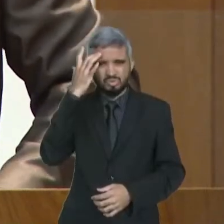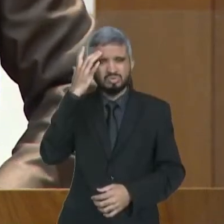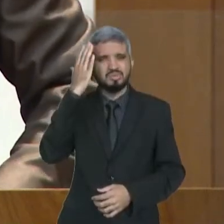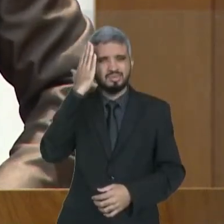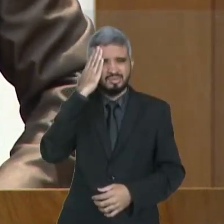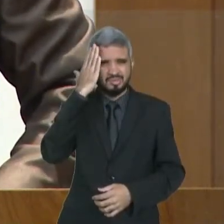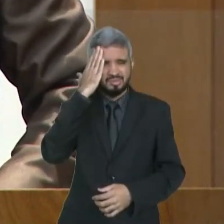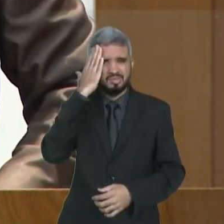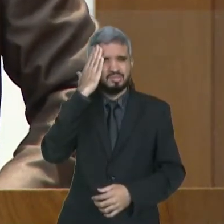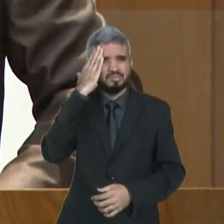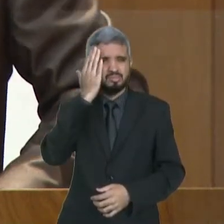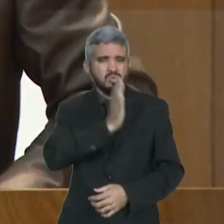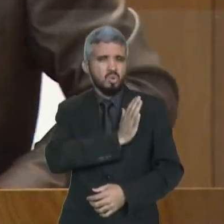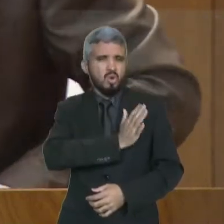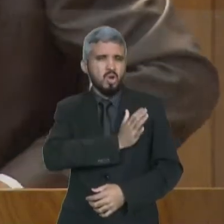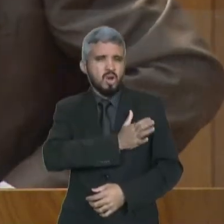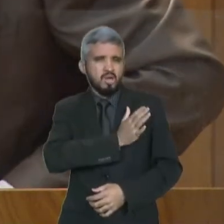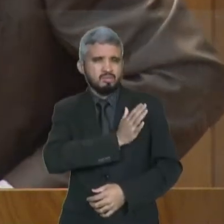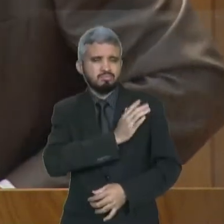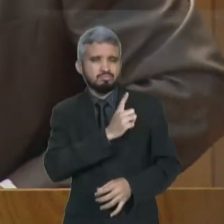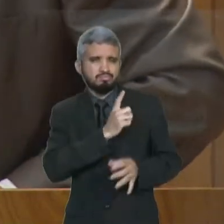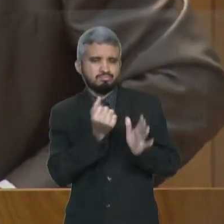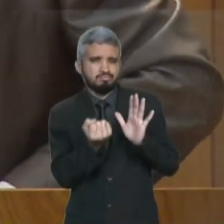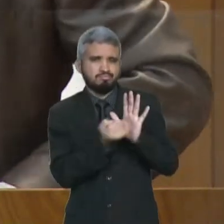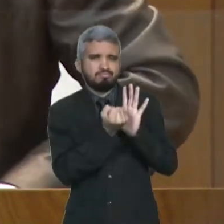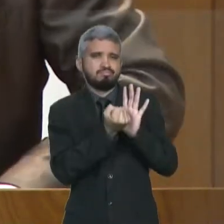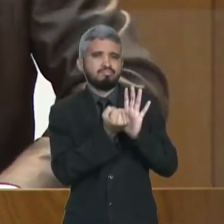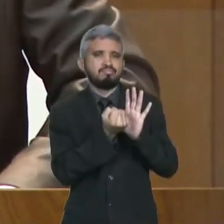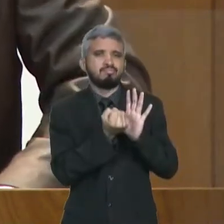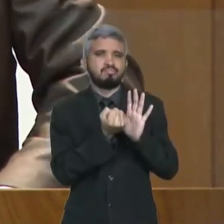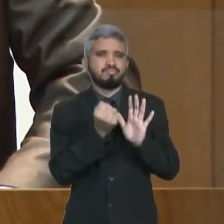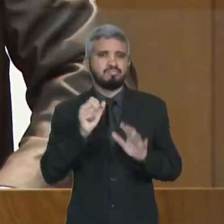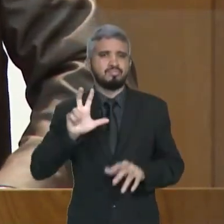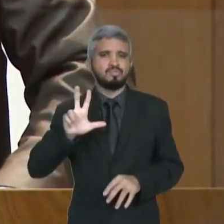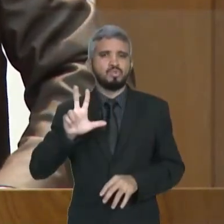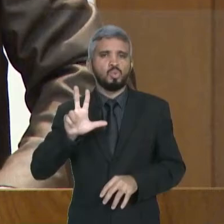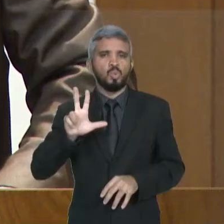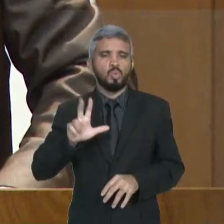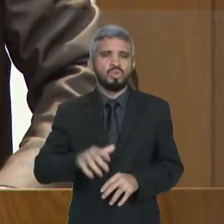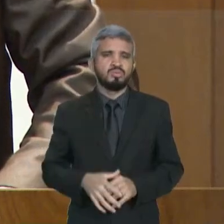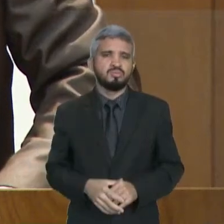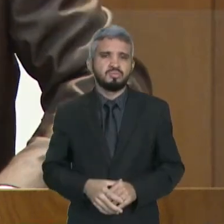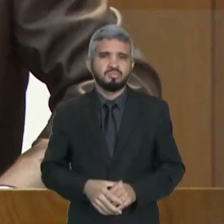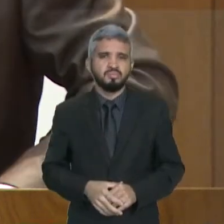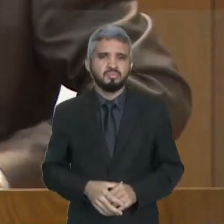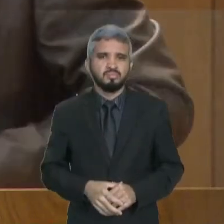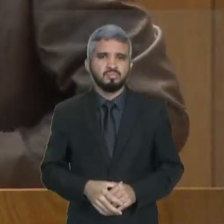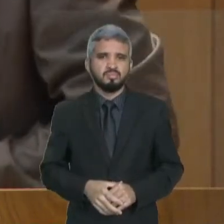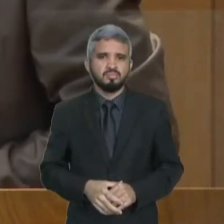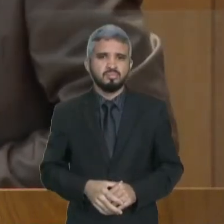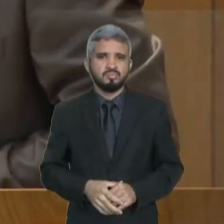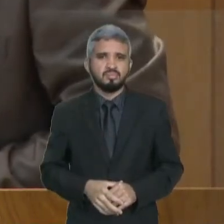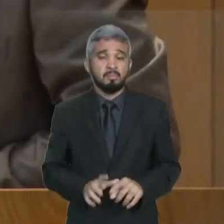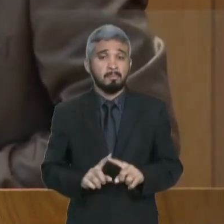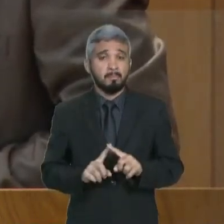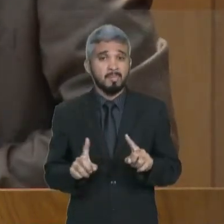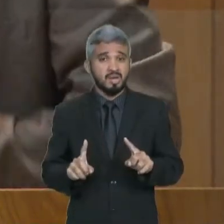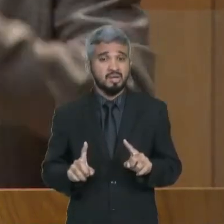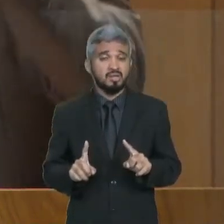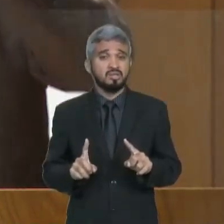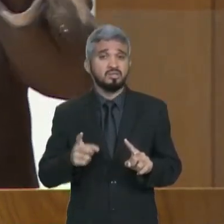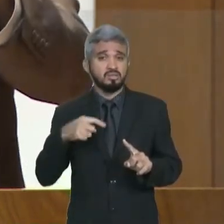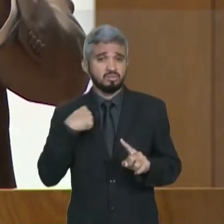teve mesmo as suas derrotas uma grande votação do Maranhão se nós votações mais recordes não é isso que está em jogo